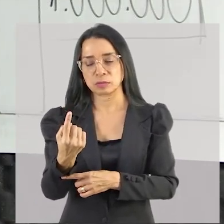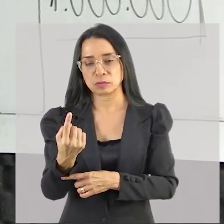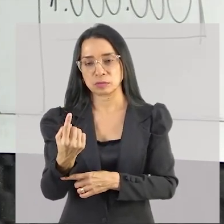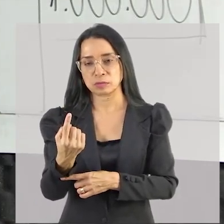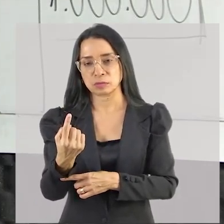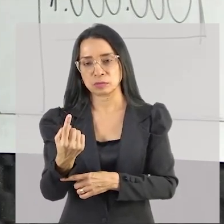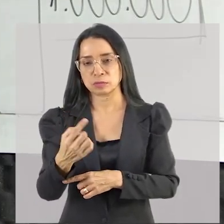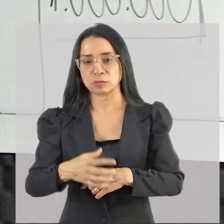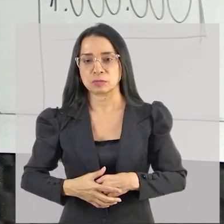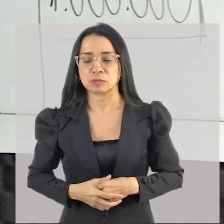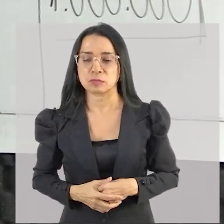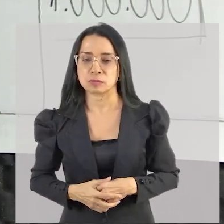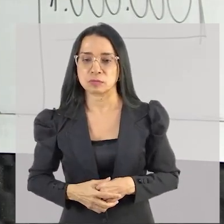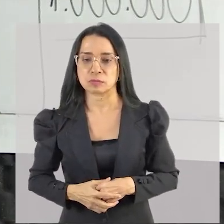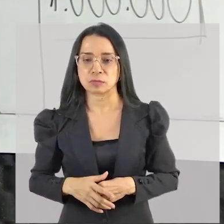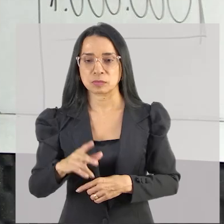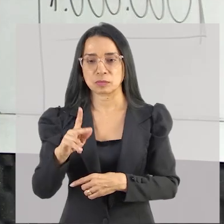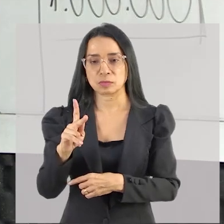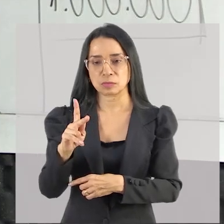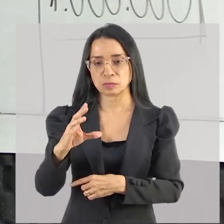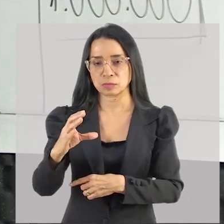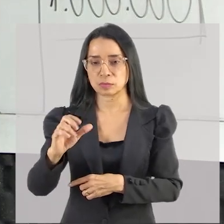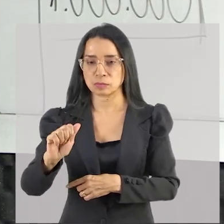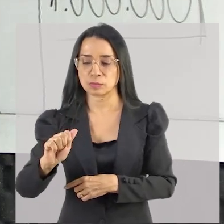Então, 51